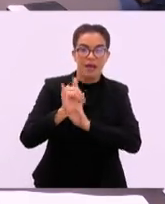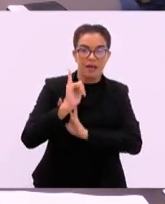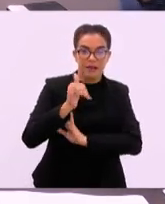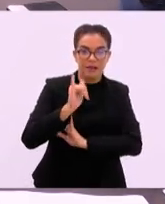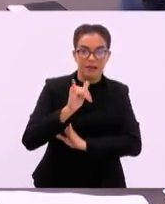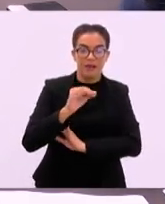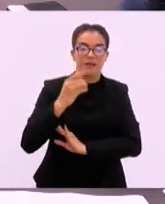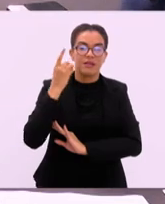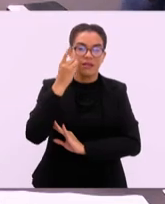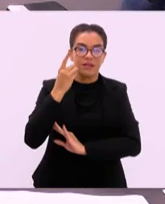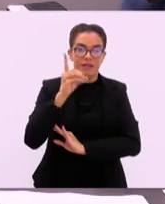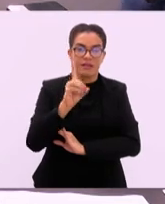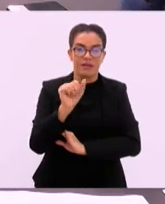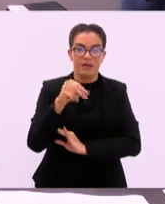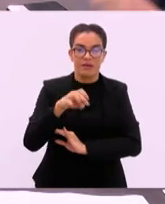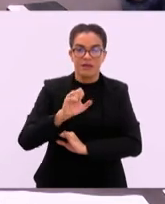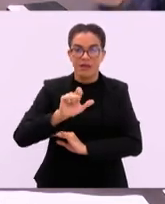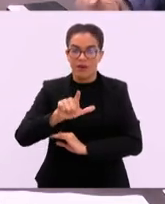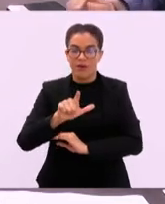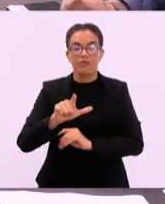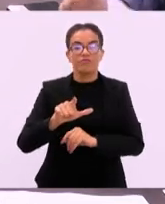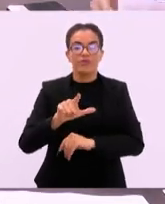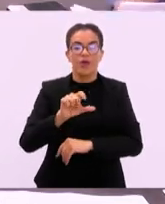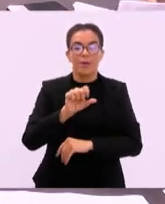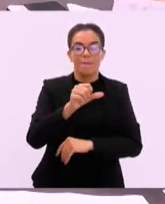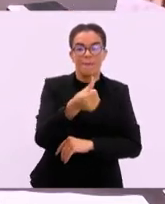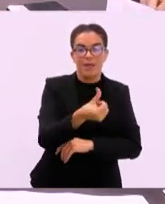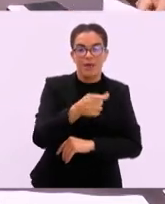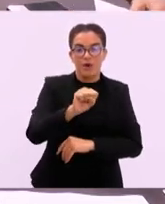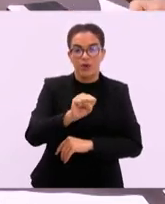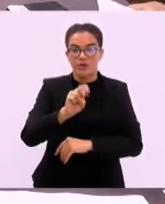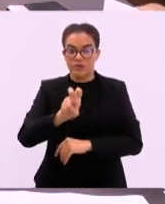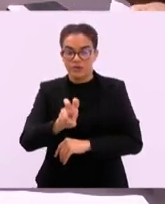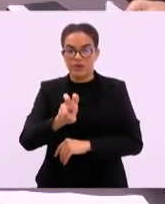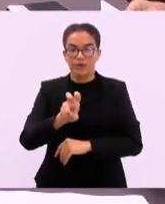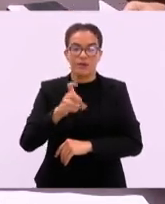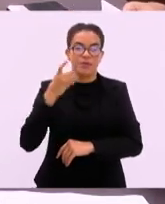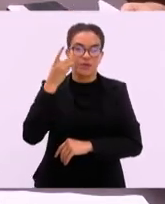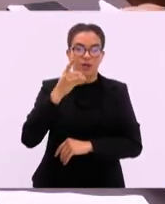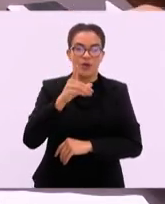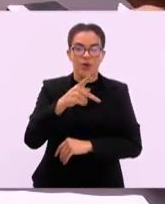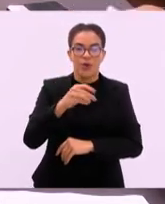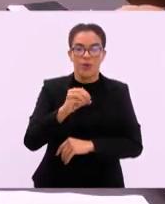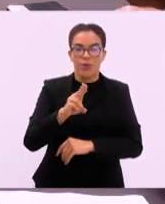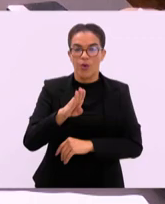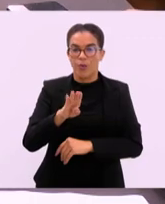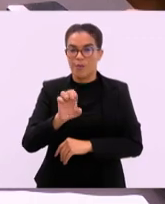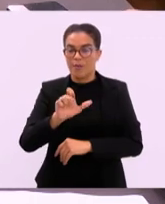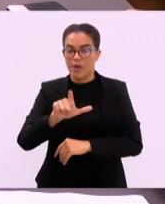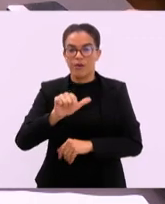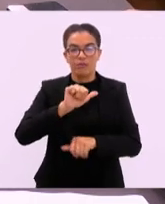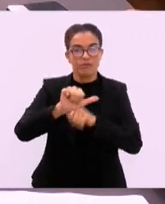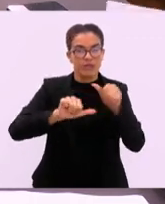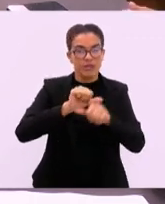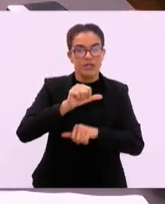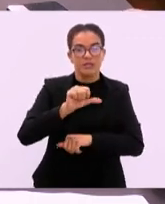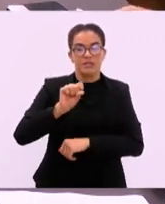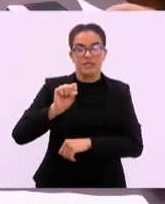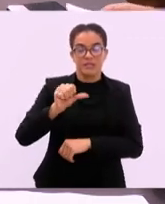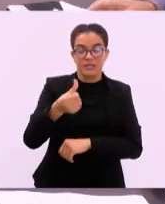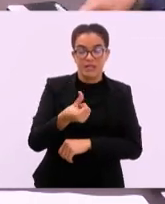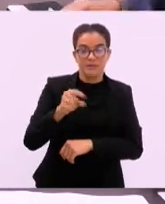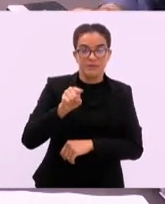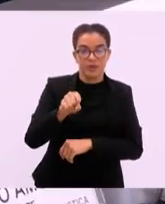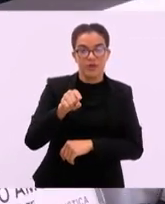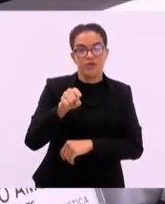Delaroli, tá? Emendas de plenário ao projeto de lei 685 de 19, de autoria do deputado Felipe Pobel, que altera a lei 5.645 de 6 de janeiro